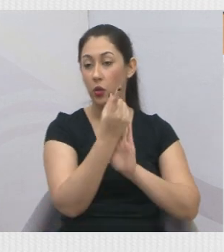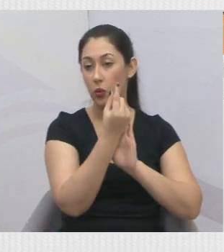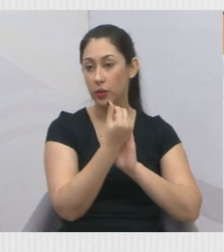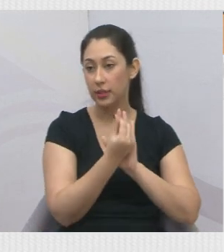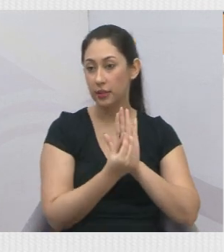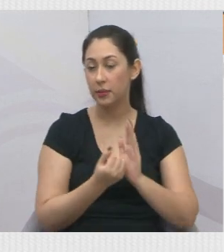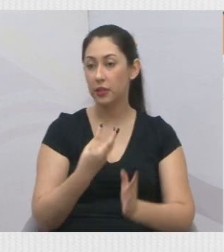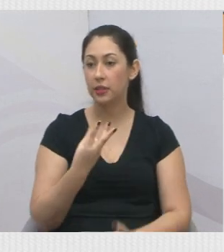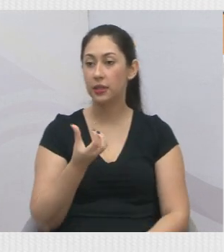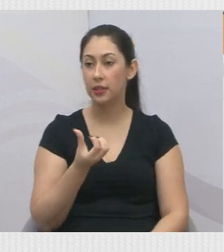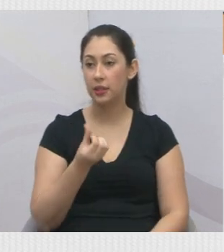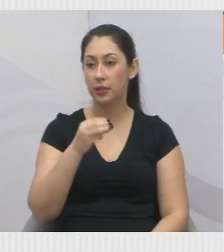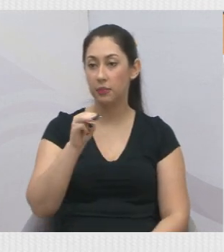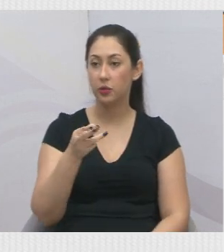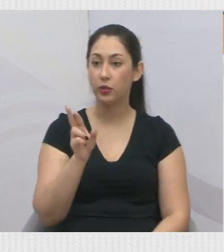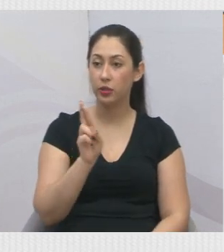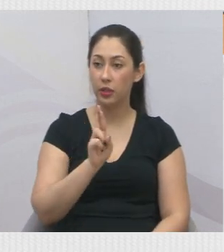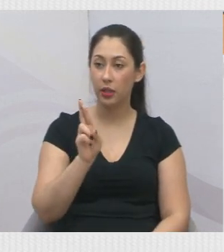meta orçada de